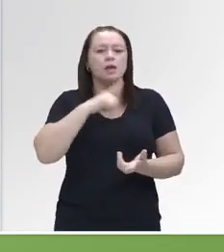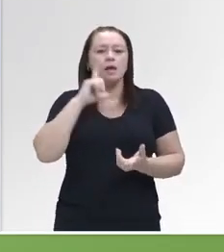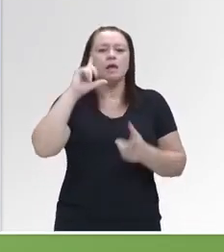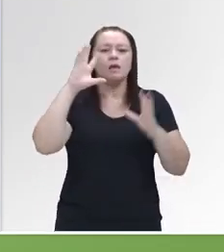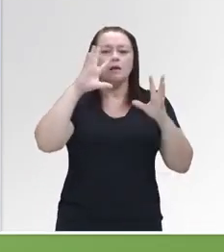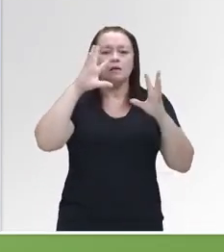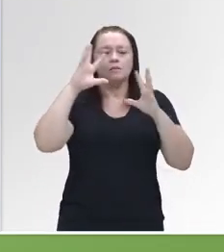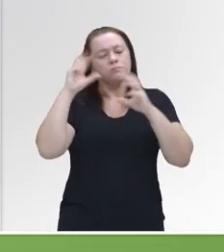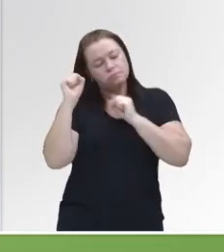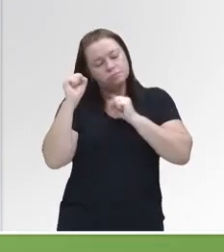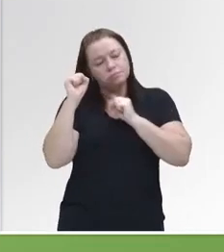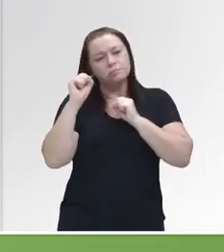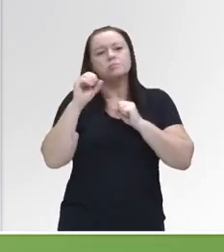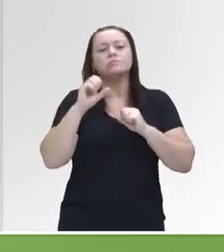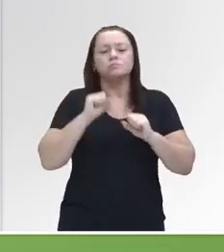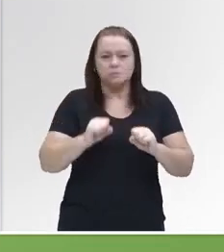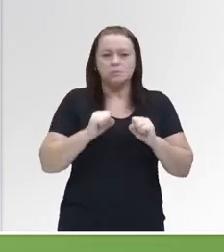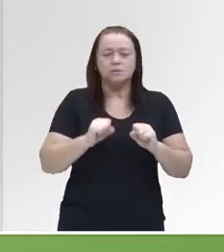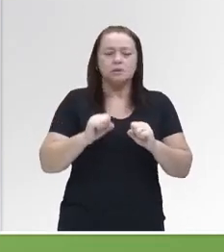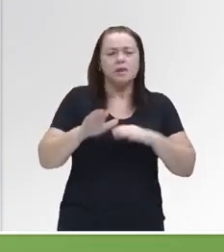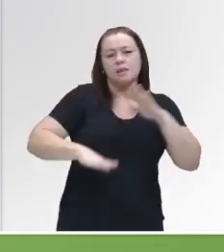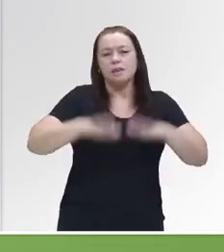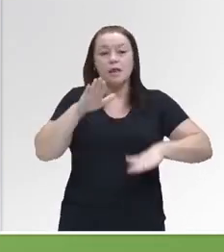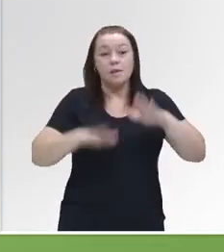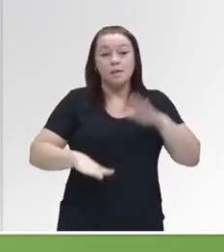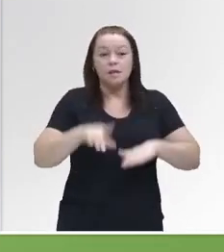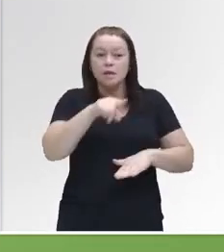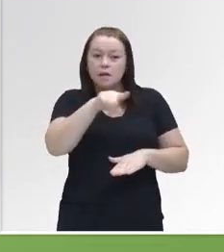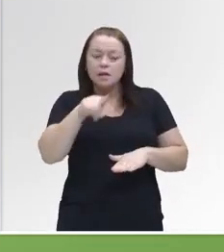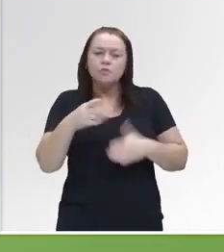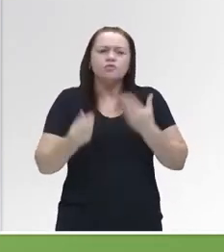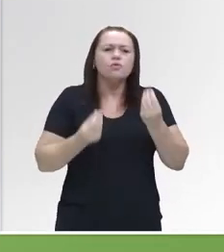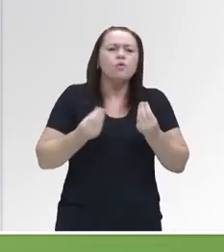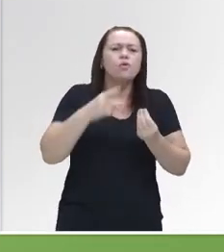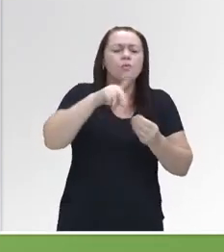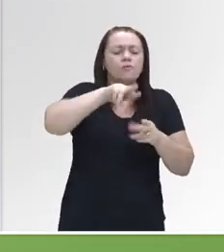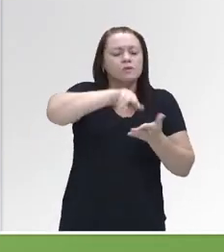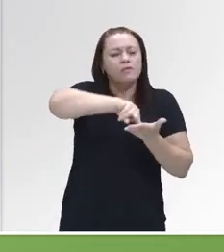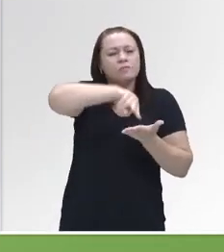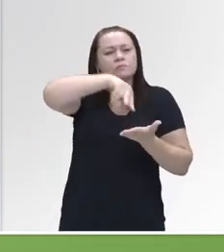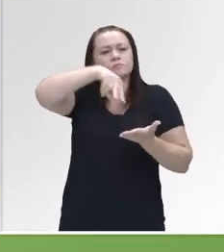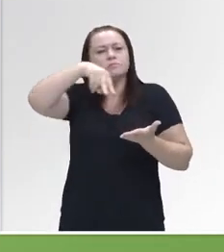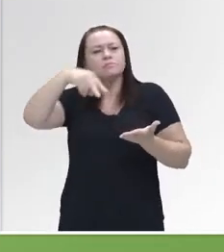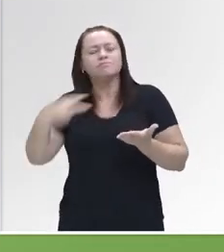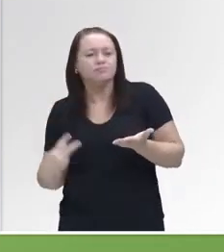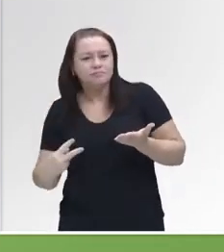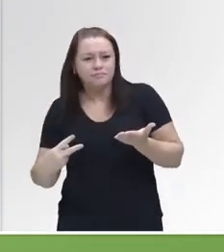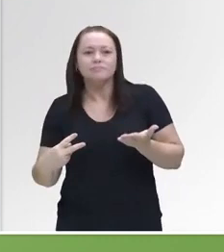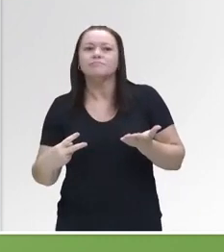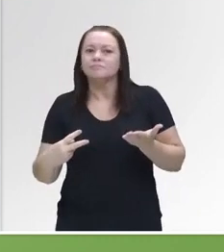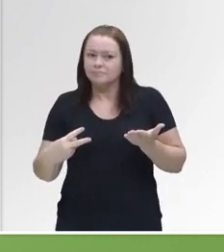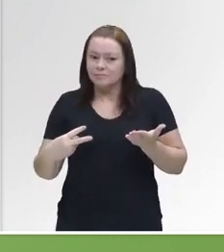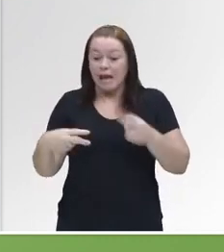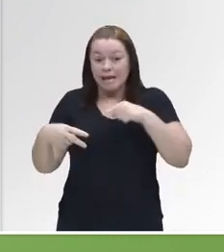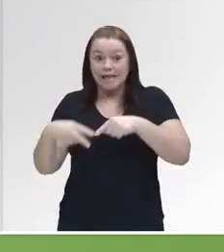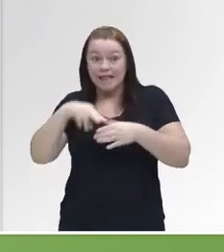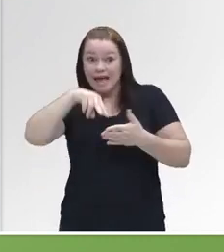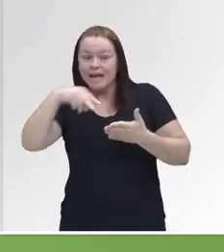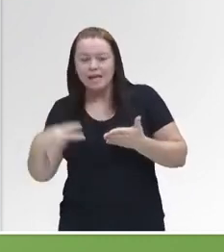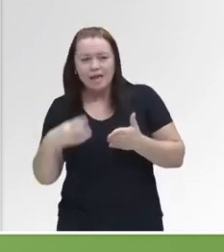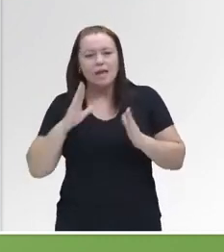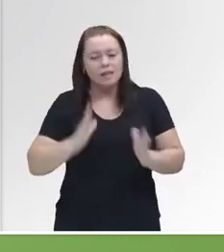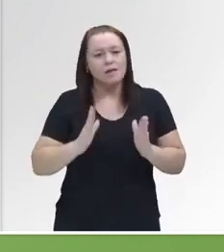desmaio, dependendo de como você vai desmaiar, vem a queda, né? E aí pode causar algum tipo